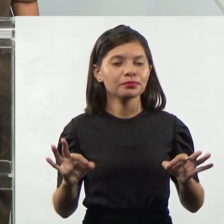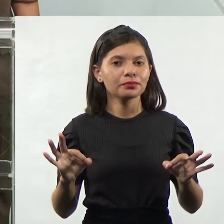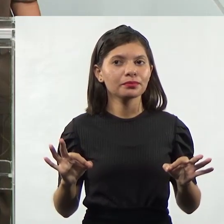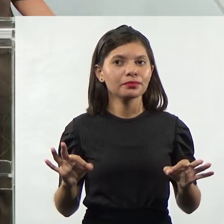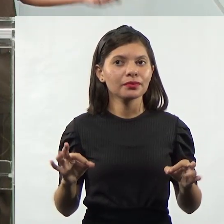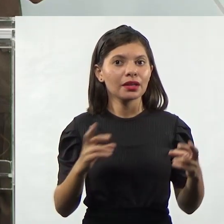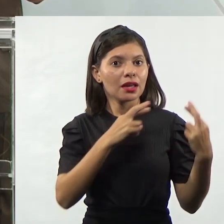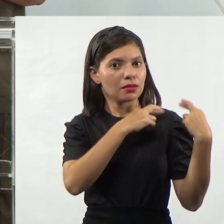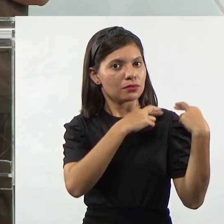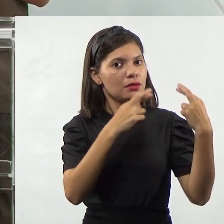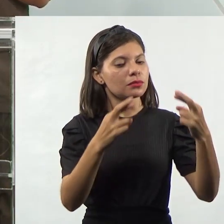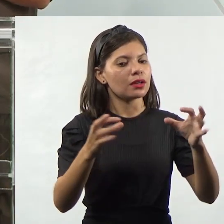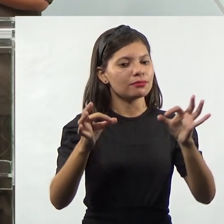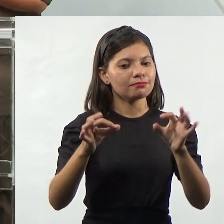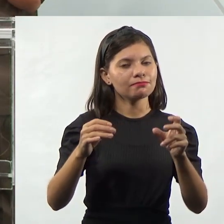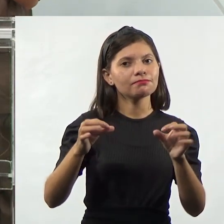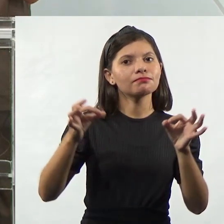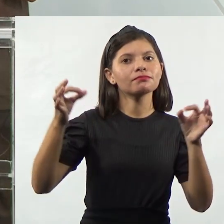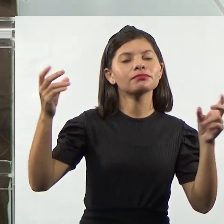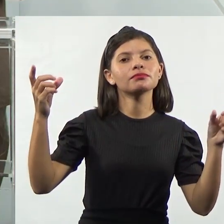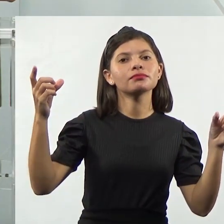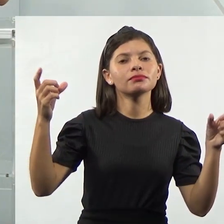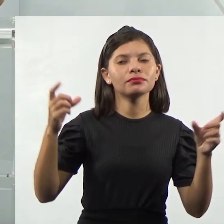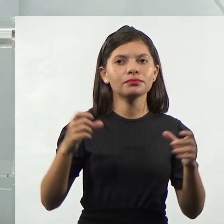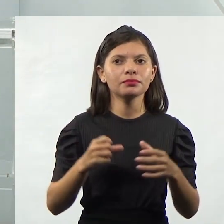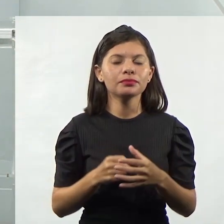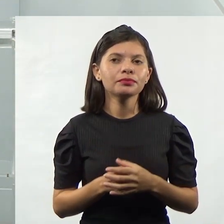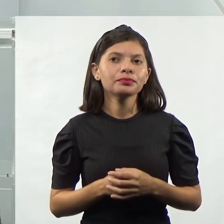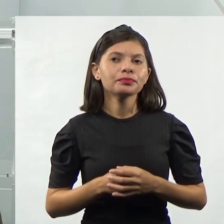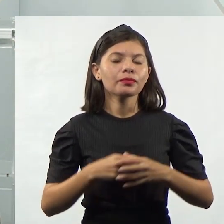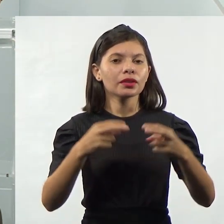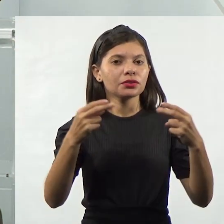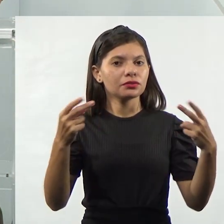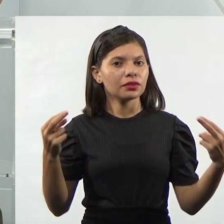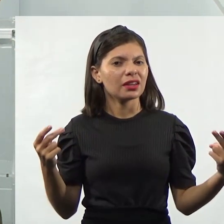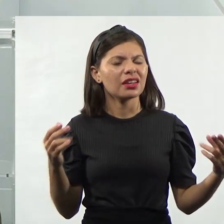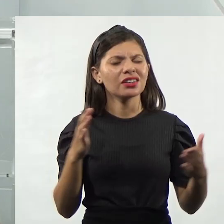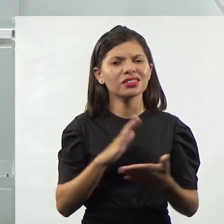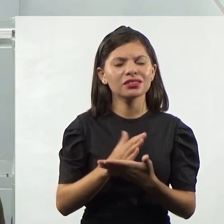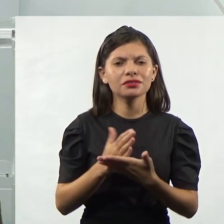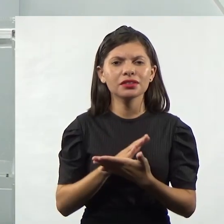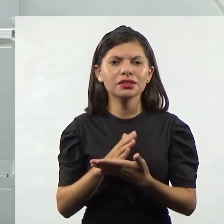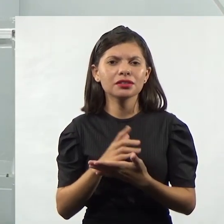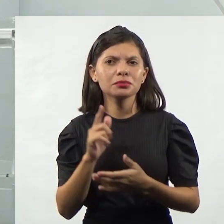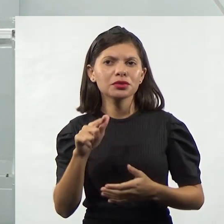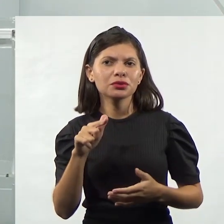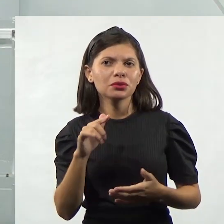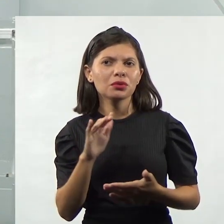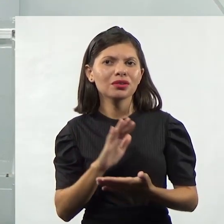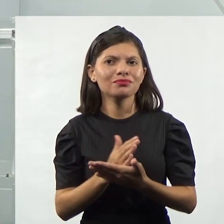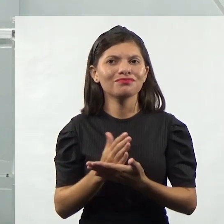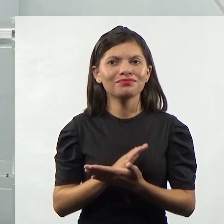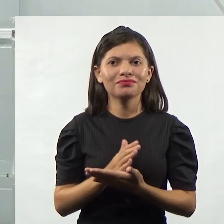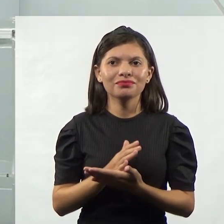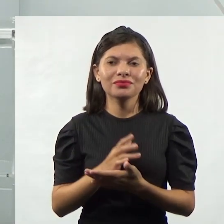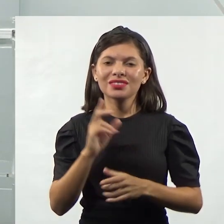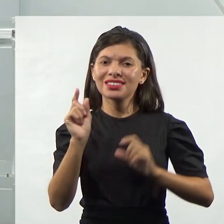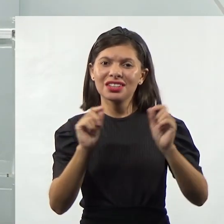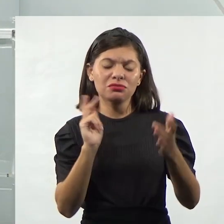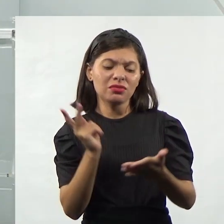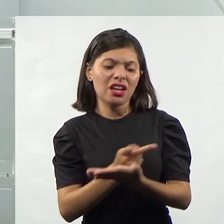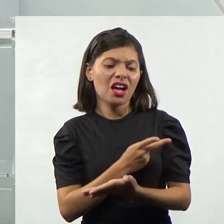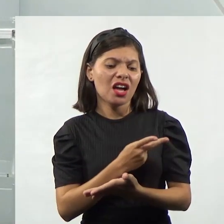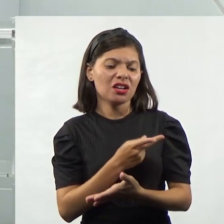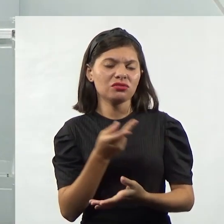tá bom? Tamanha a responsabilidade. Exceto se houver uma divergência, né? Então a pessoa não concordou ali com a atitude da comissão, fala,